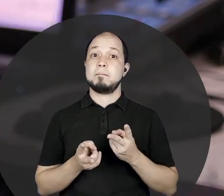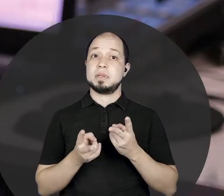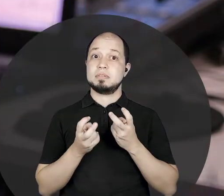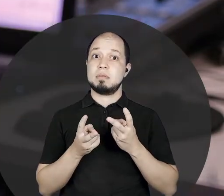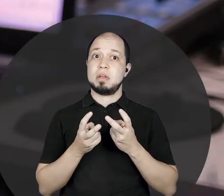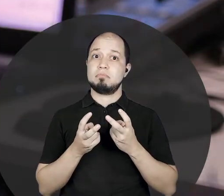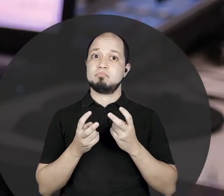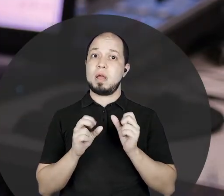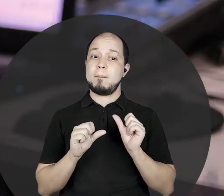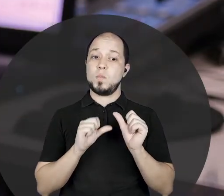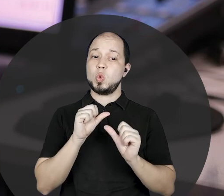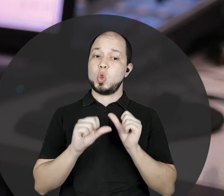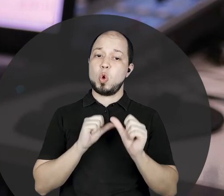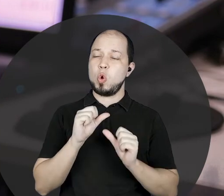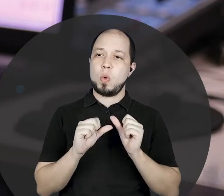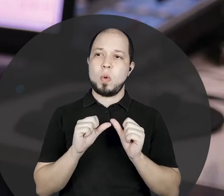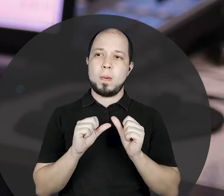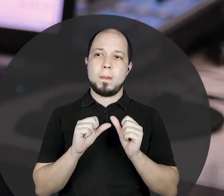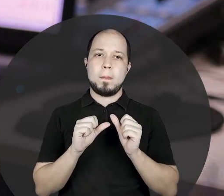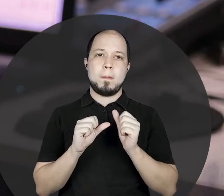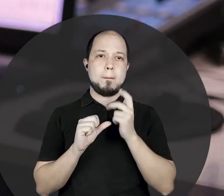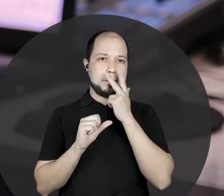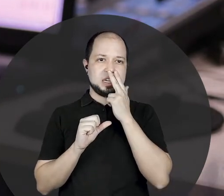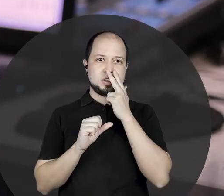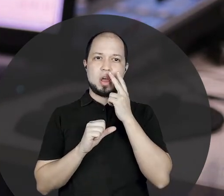Percebe? Isso aqui fez meio que de uma maneira analógica, meio como se fosse aquele...